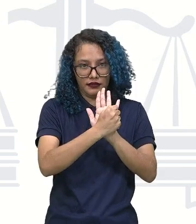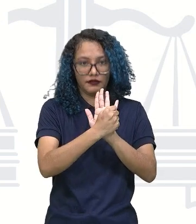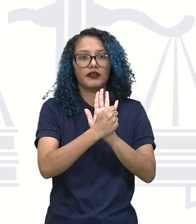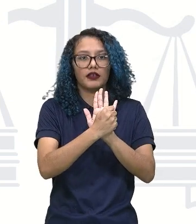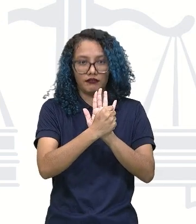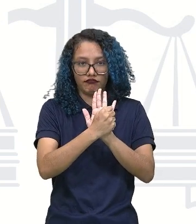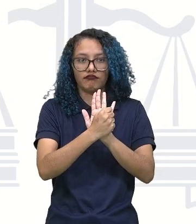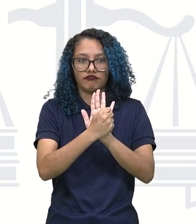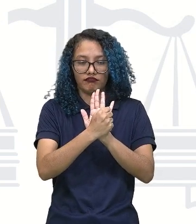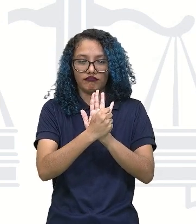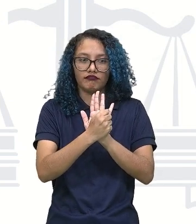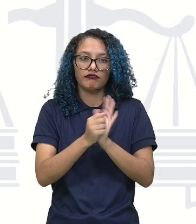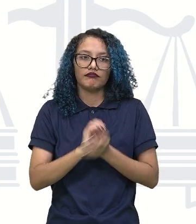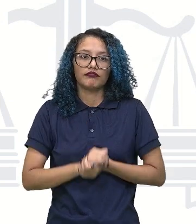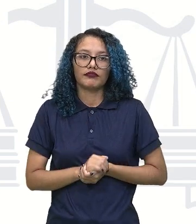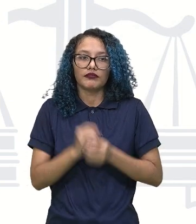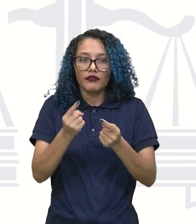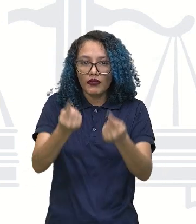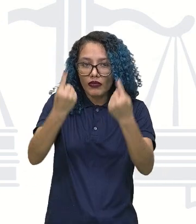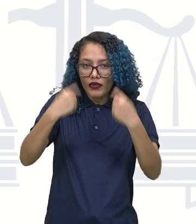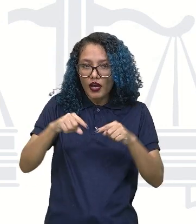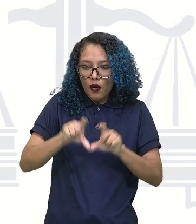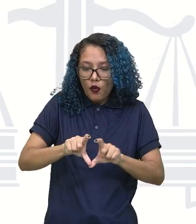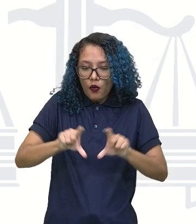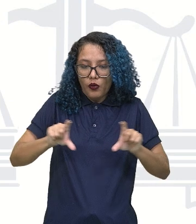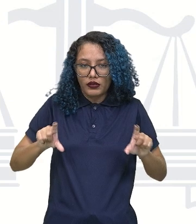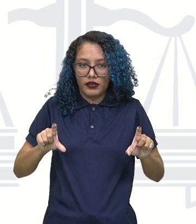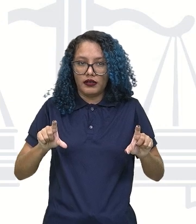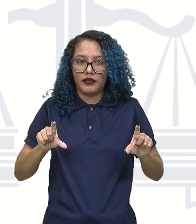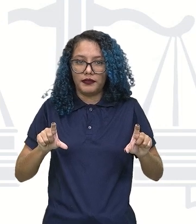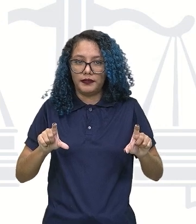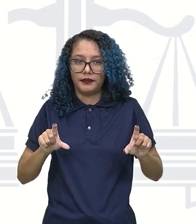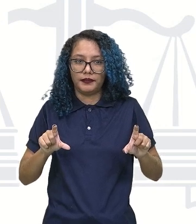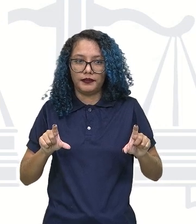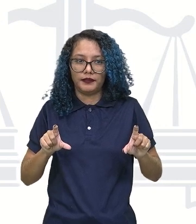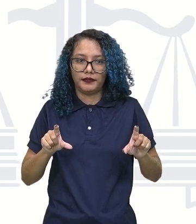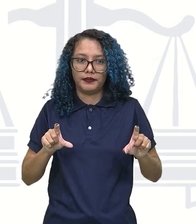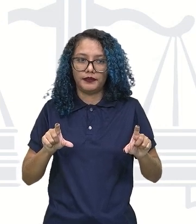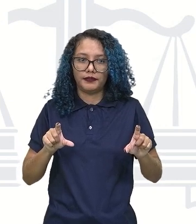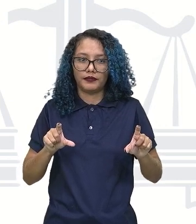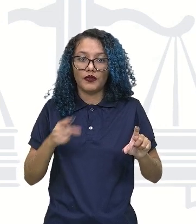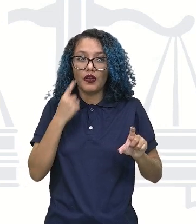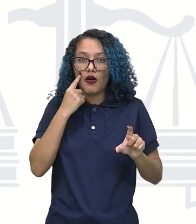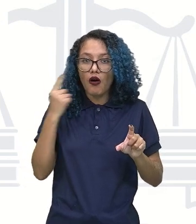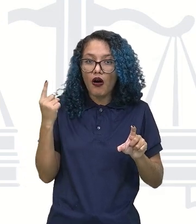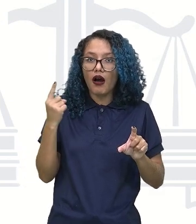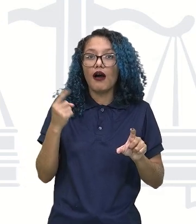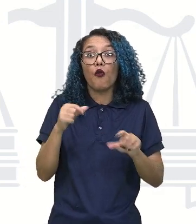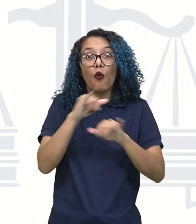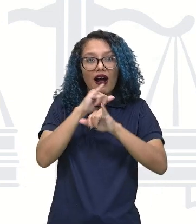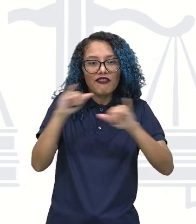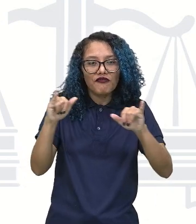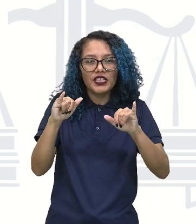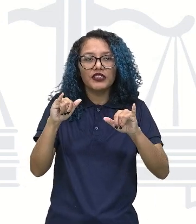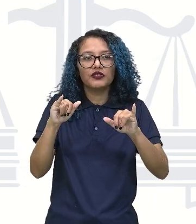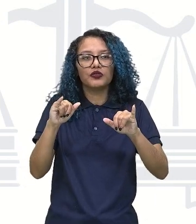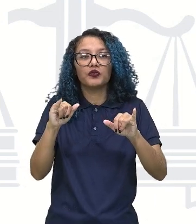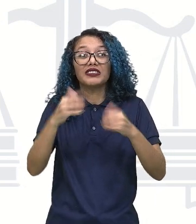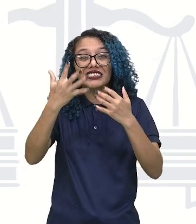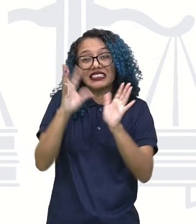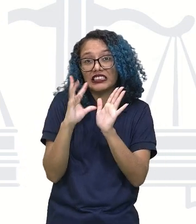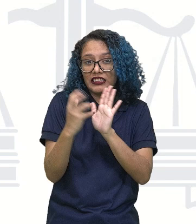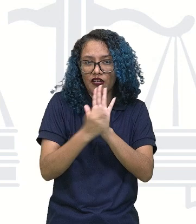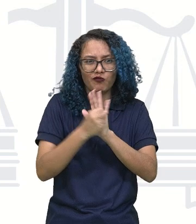código, salvou, ok? E aí vai aparecer essa outra abinha aqui, olha. Aqui, olha, a mensagem de que foi salvo. Gente, muito importante essa mensagem.